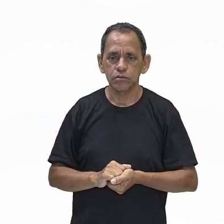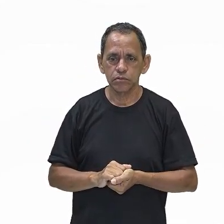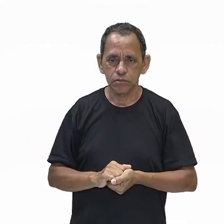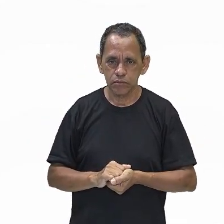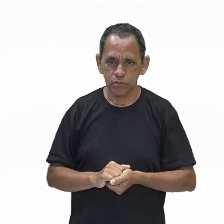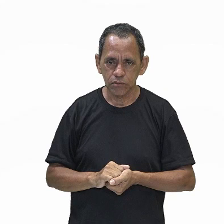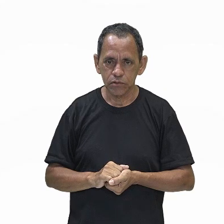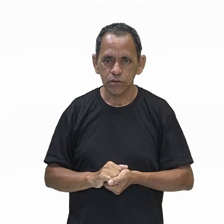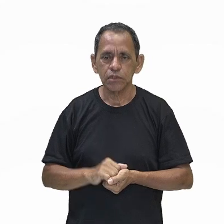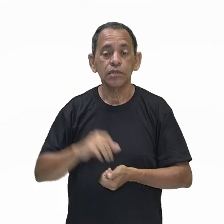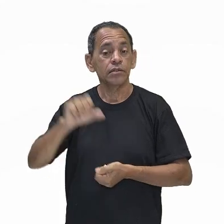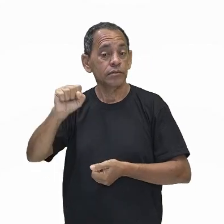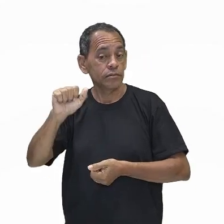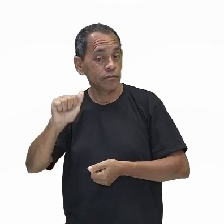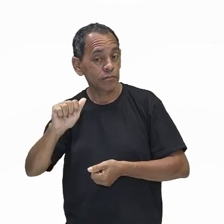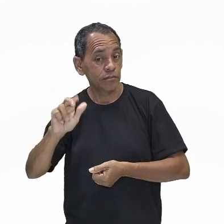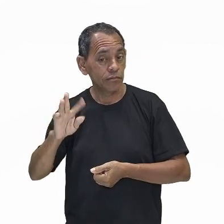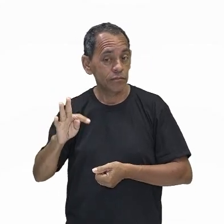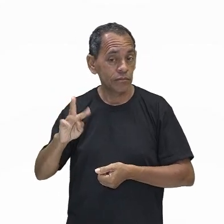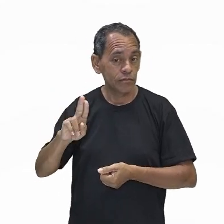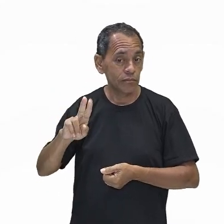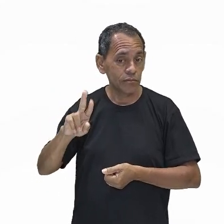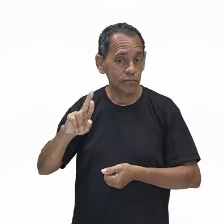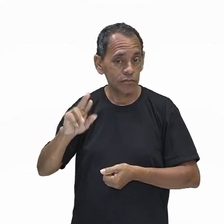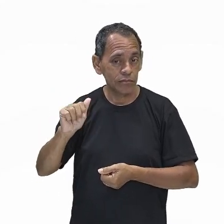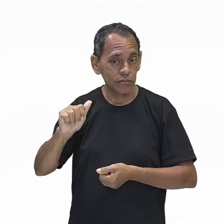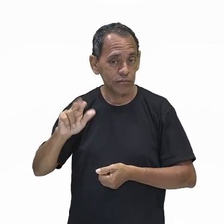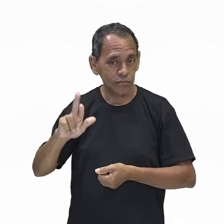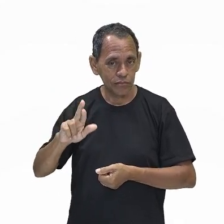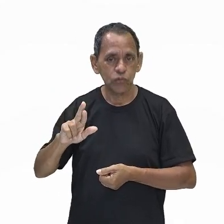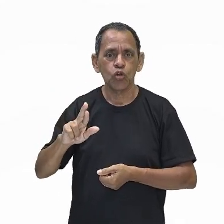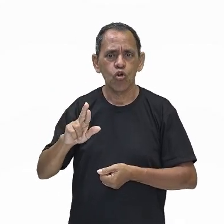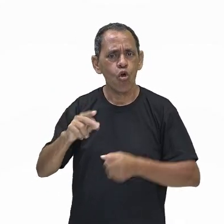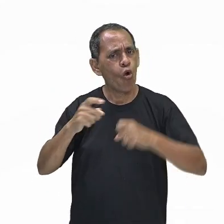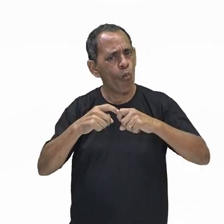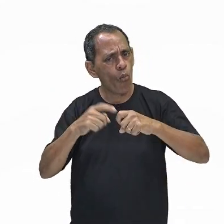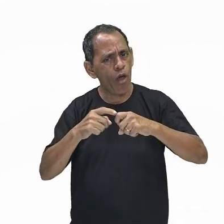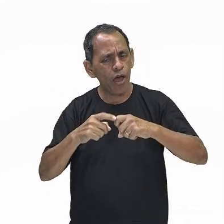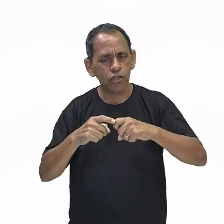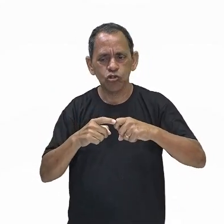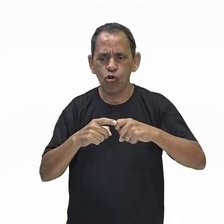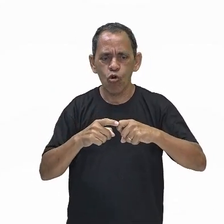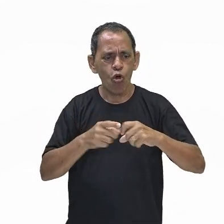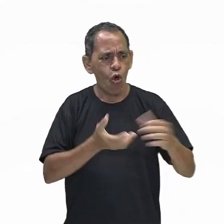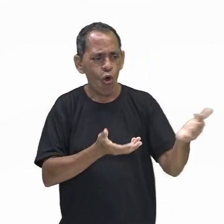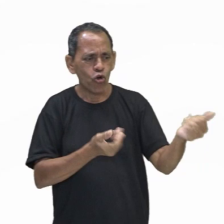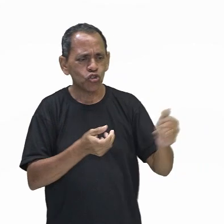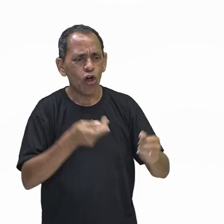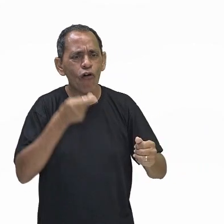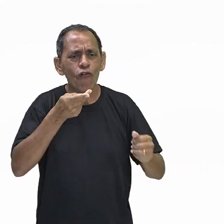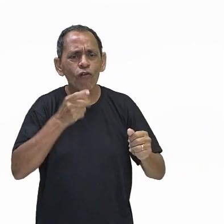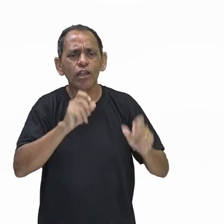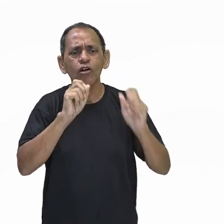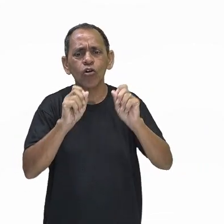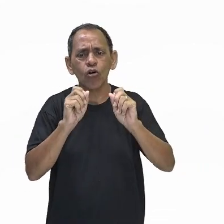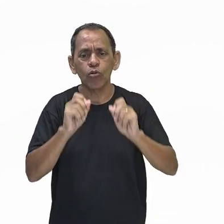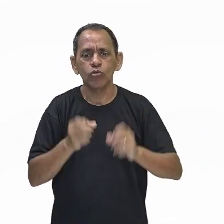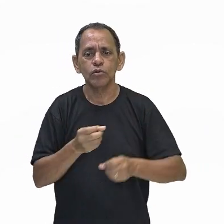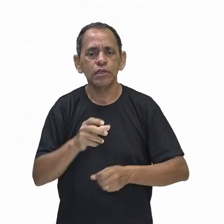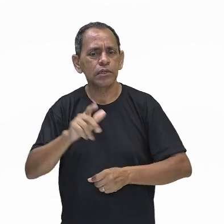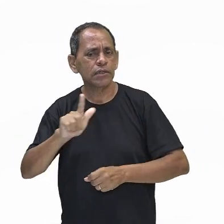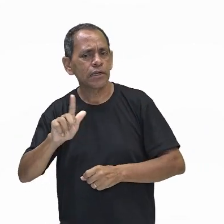vou saturar, né? Vejo que é uma fala do médico. E dos jovens, galera, boto fé, suave, né? Então essa é a